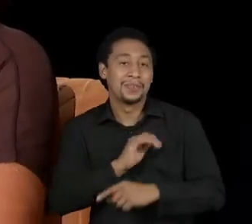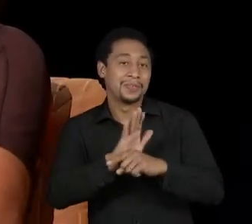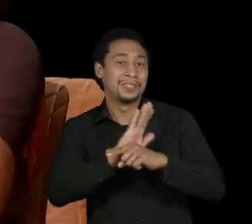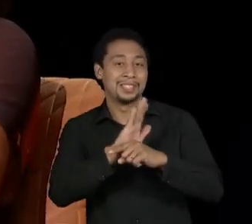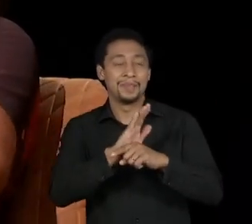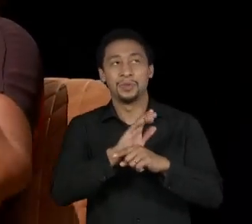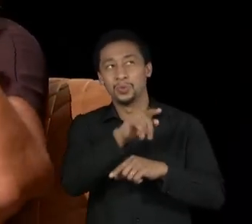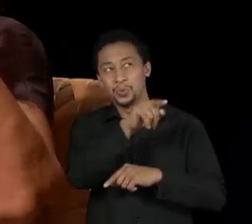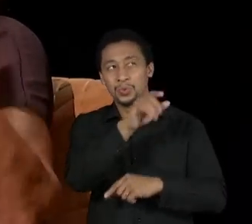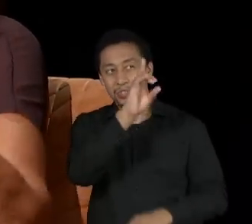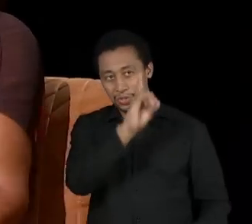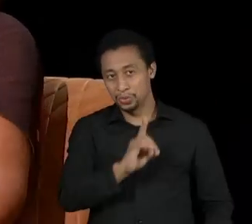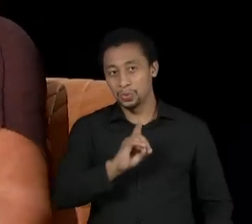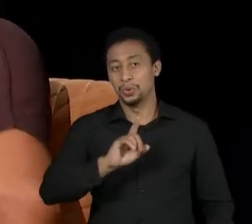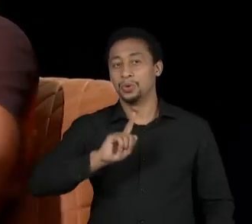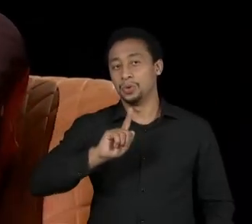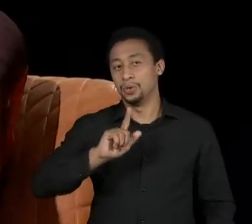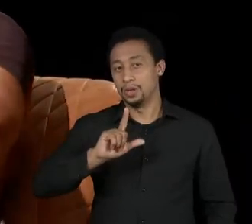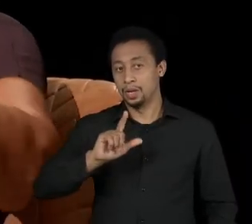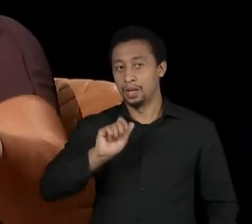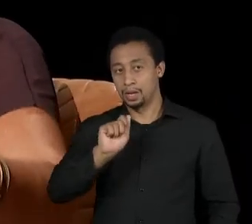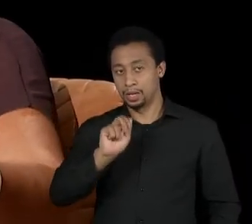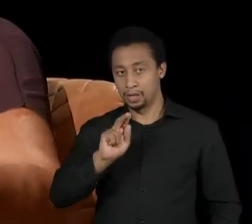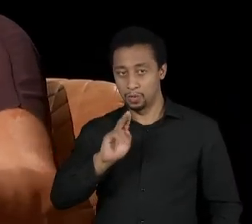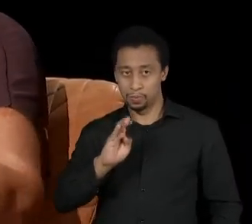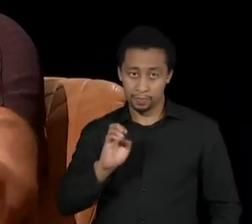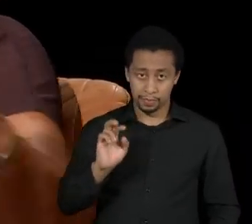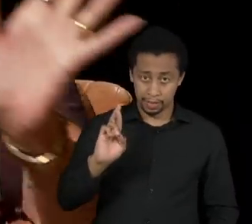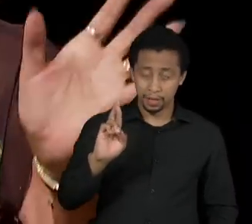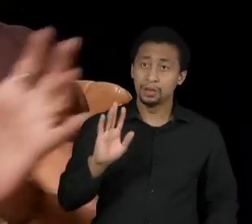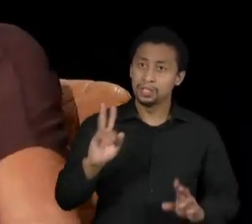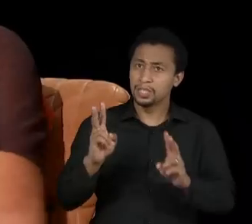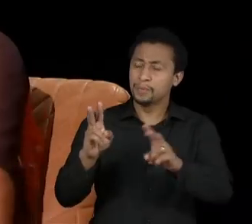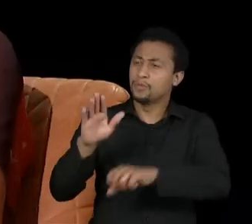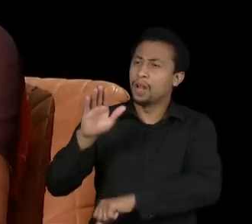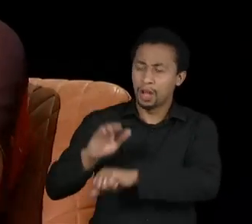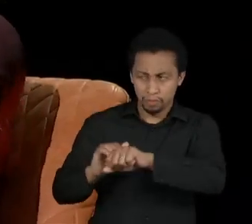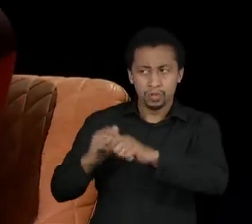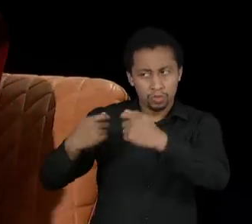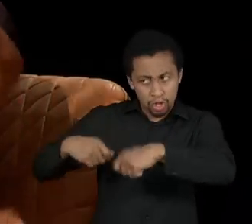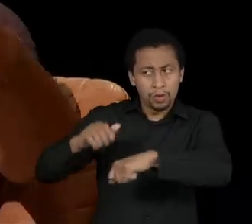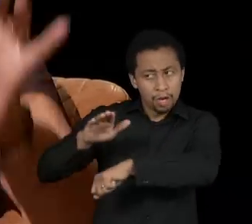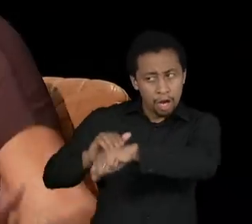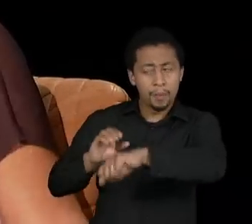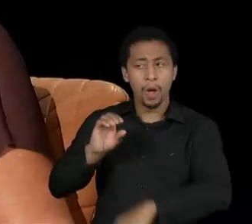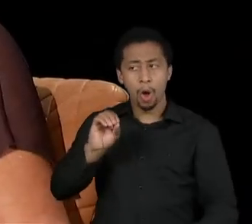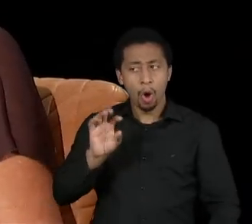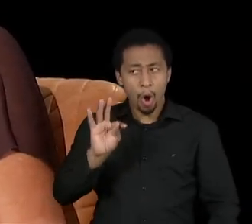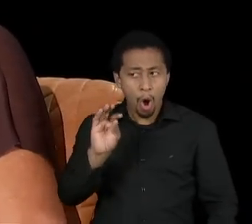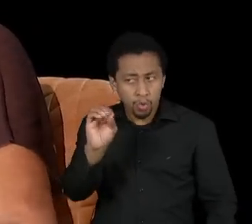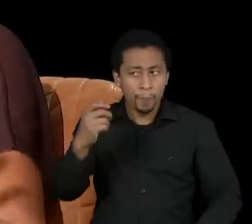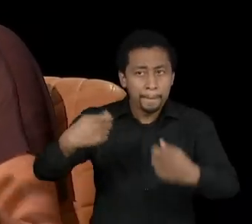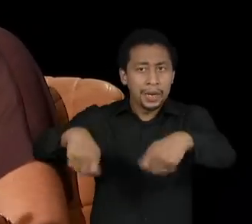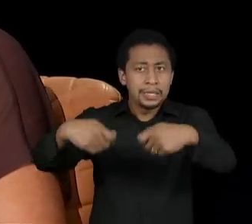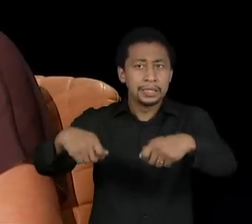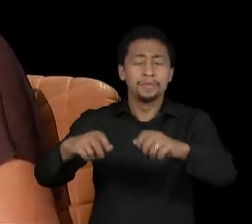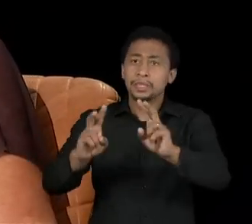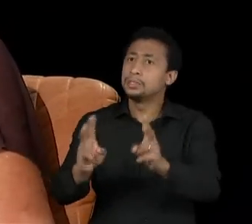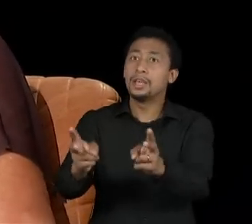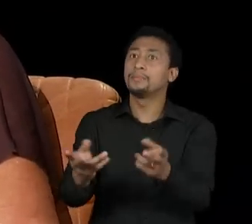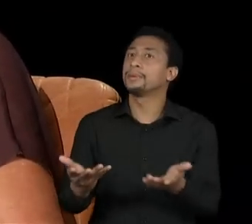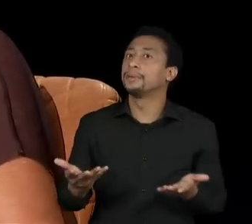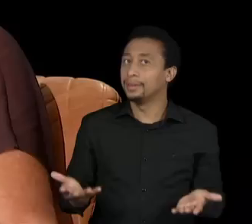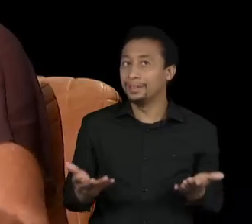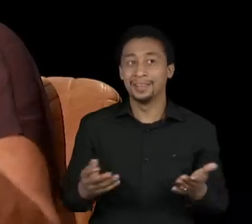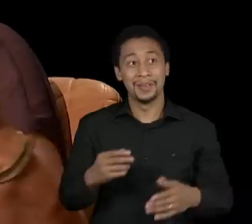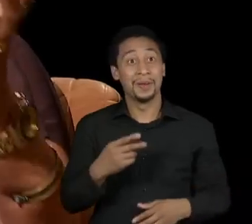que a gente tinha uma... Não, tudo que era coisa que a gente... Tem que chamar o Otton. Tem que chamar o Otton. E era aí, sim. E